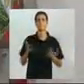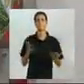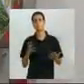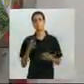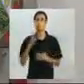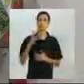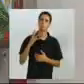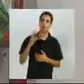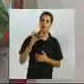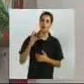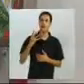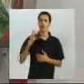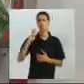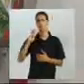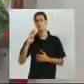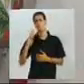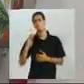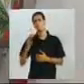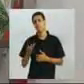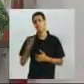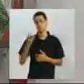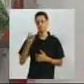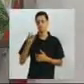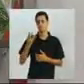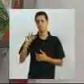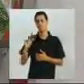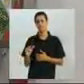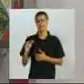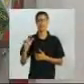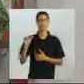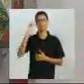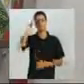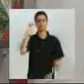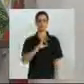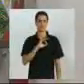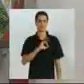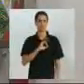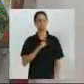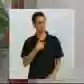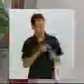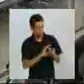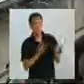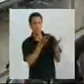4 mil PMs. Eu concedo a parte com muito prazer.